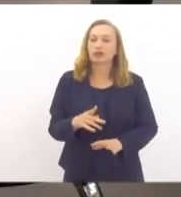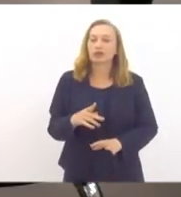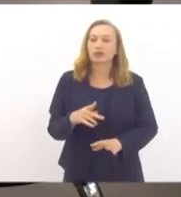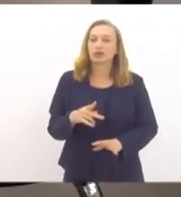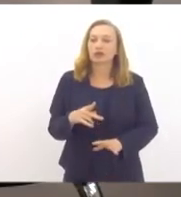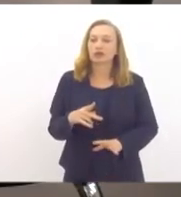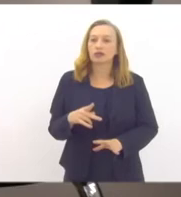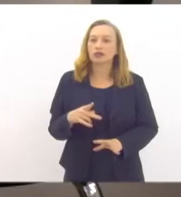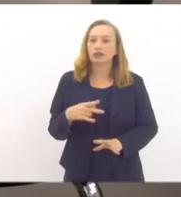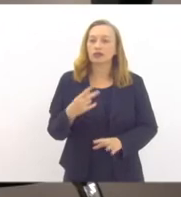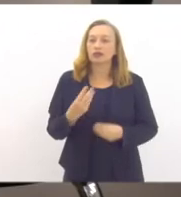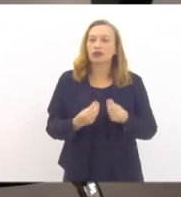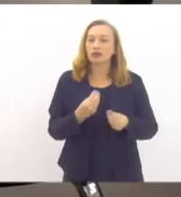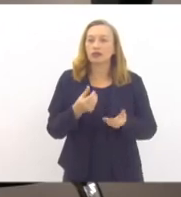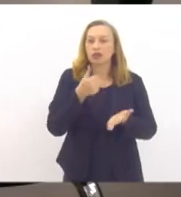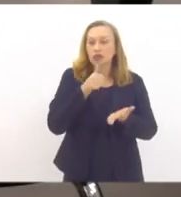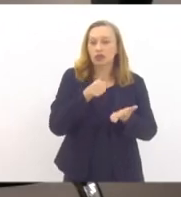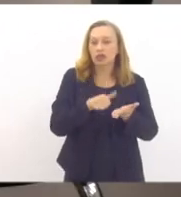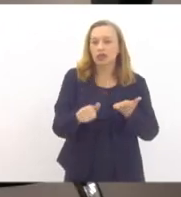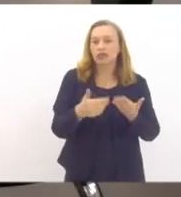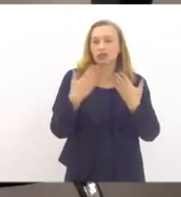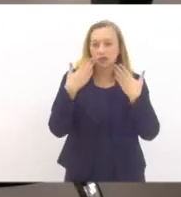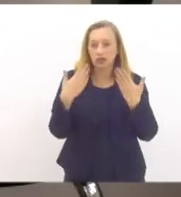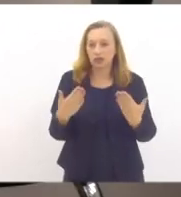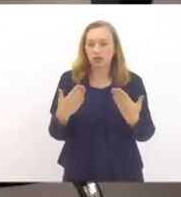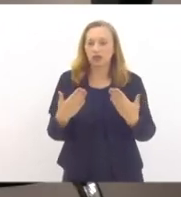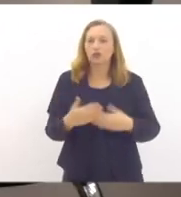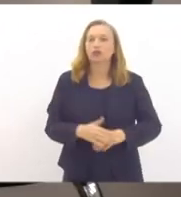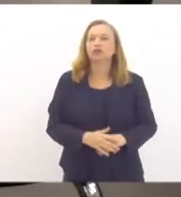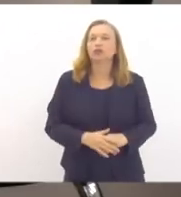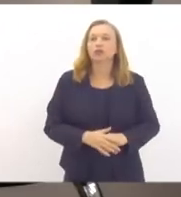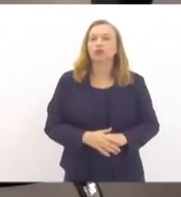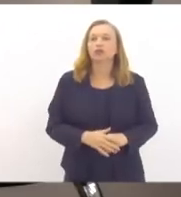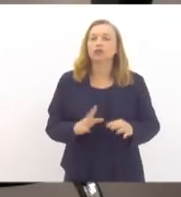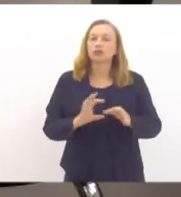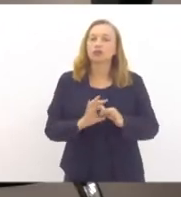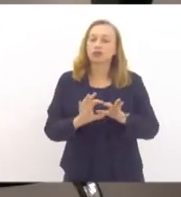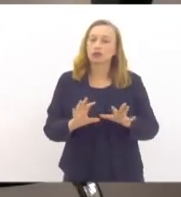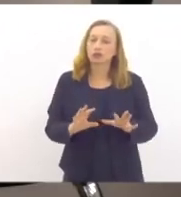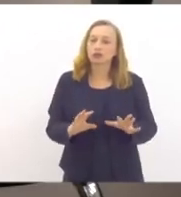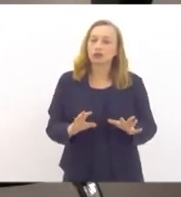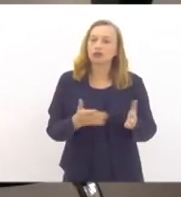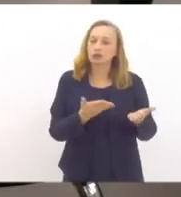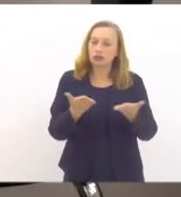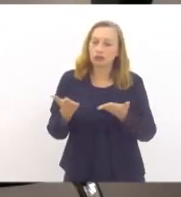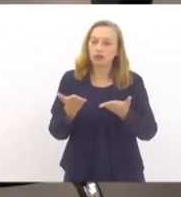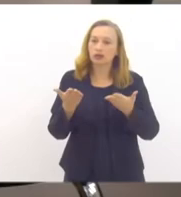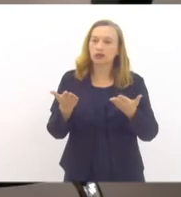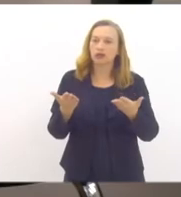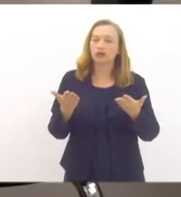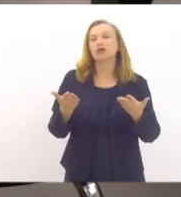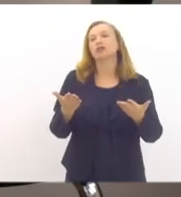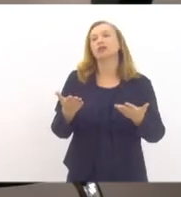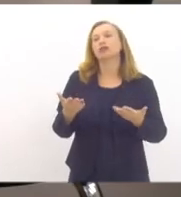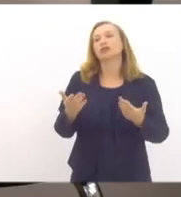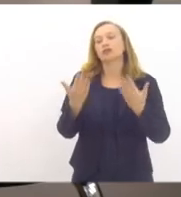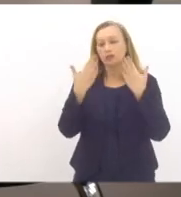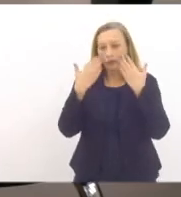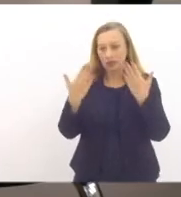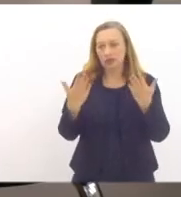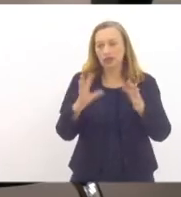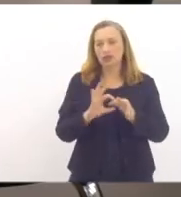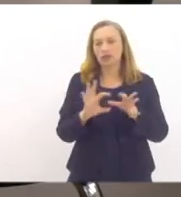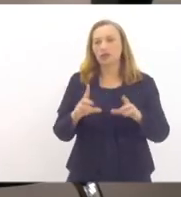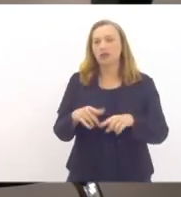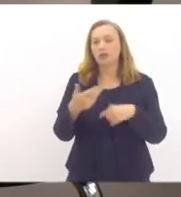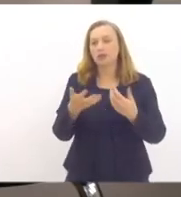que deva ser essa carta de apresentação. E a gente deixa em aberto para que as pessoas tenham liberdade para fazer essa apresentação. Mas